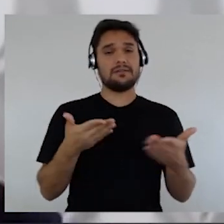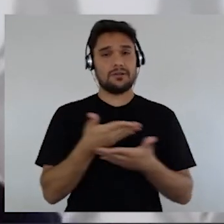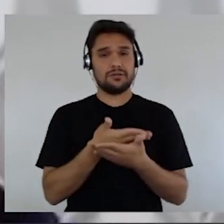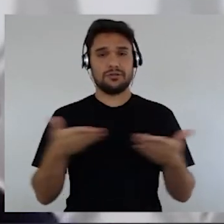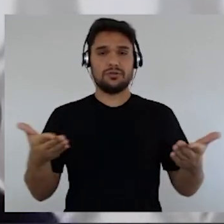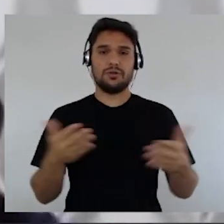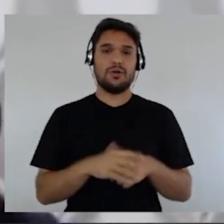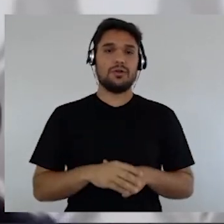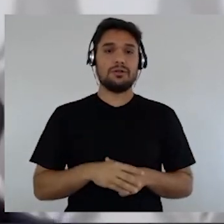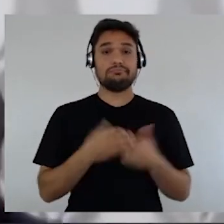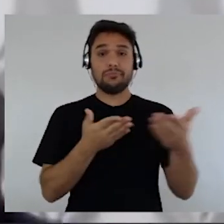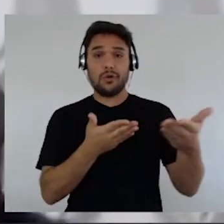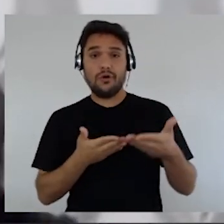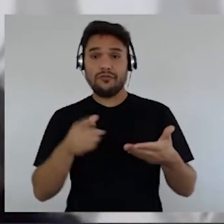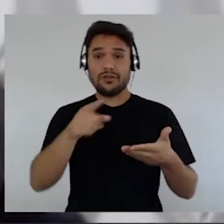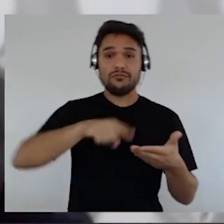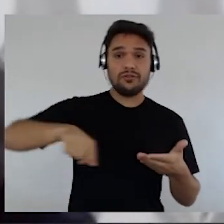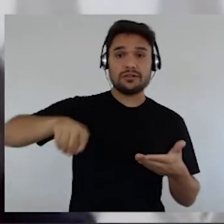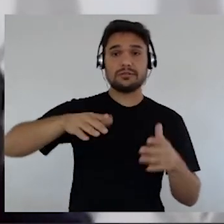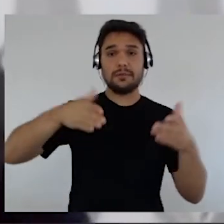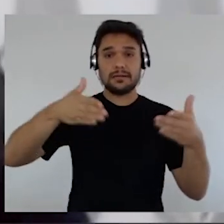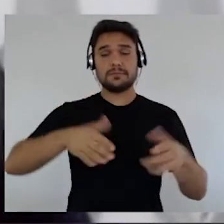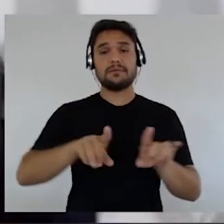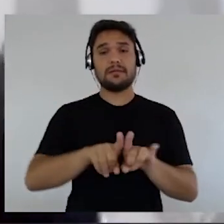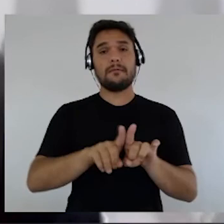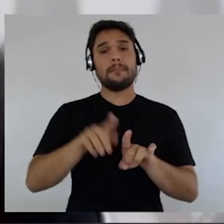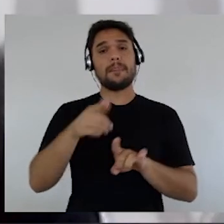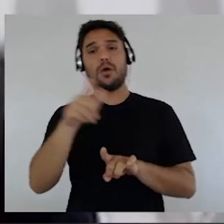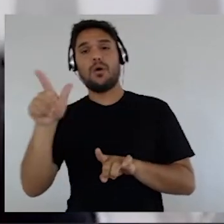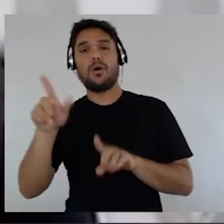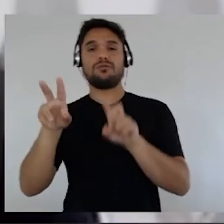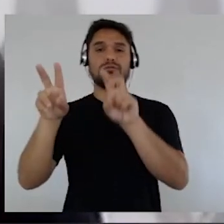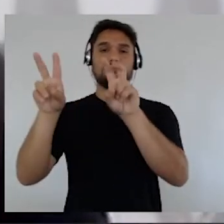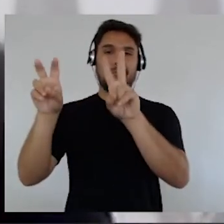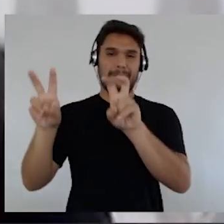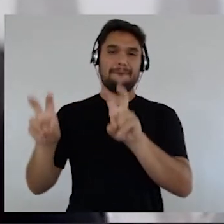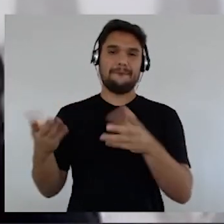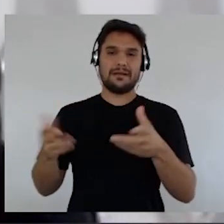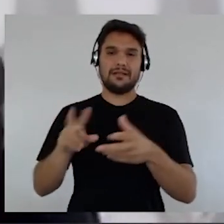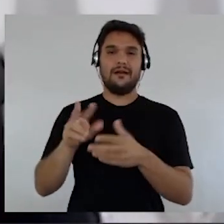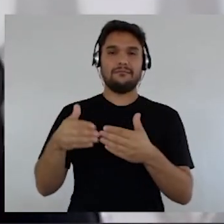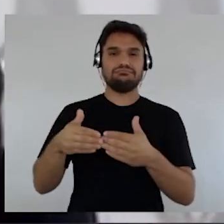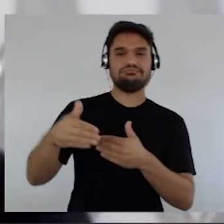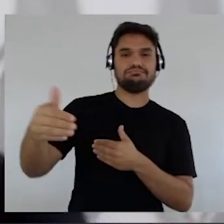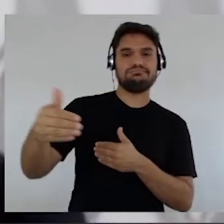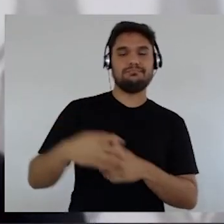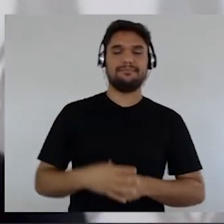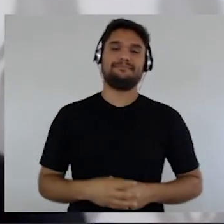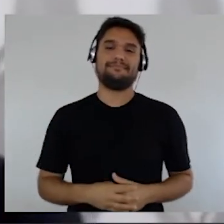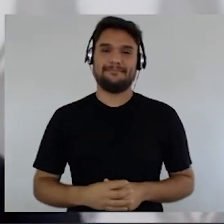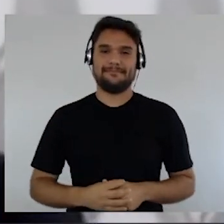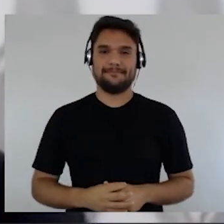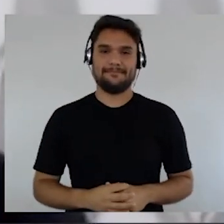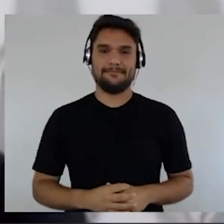todos e convido a todos os participantes para participarem dos demais painéis que estão aí na sequência.